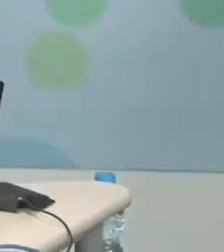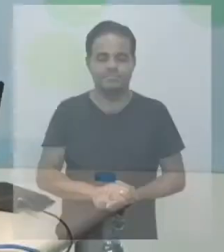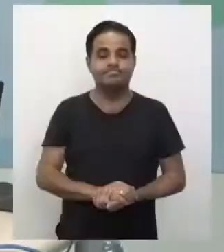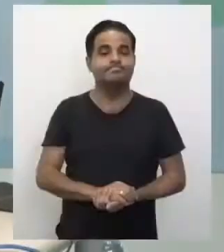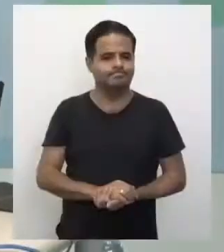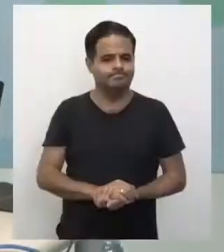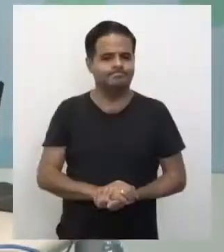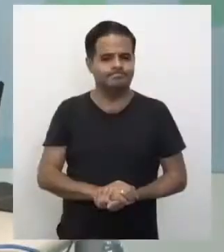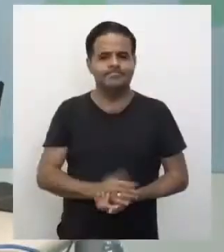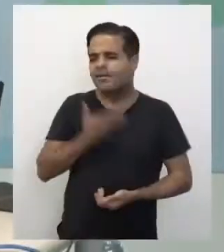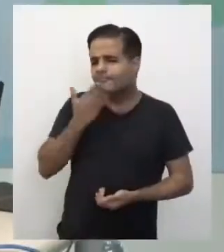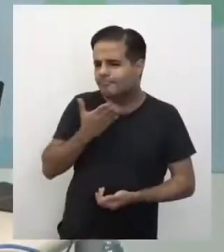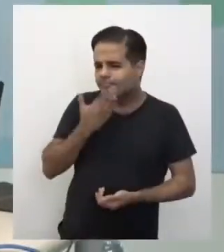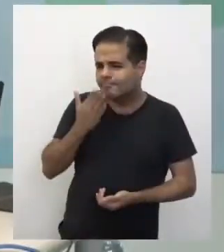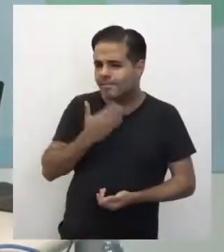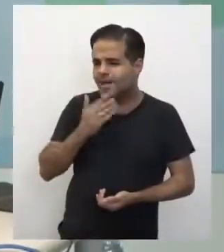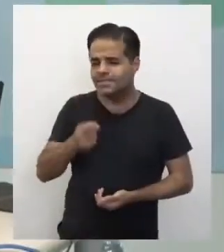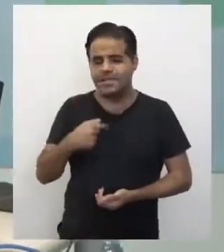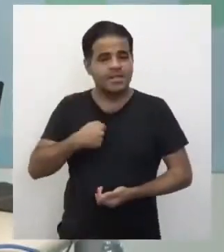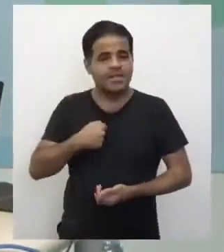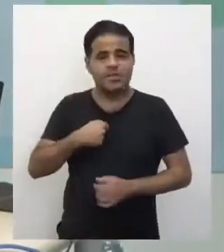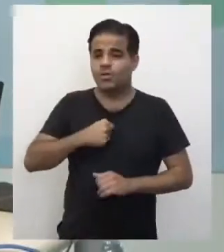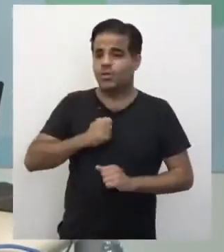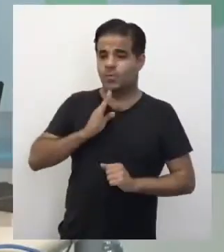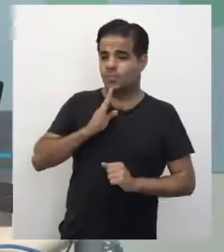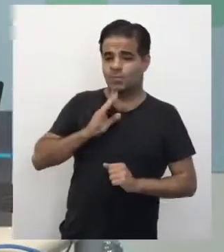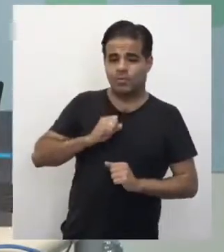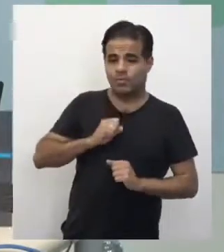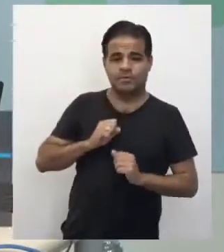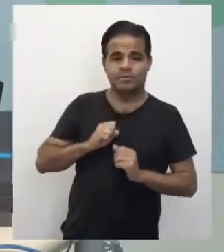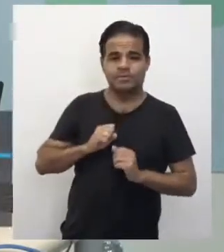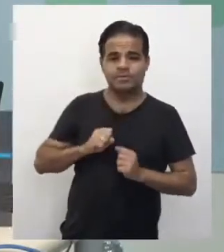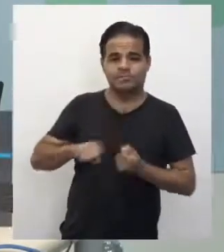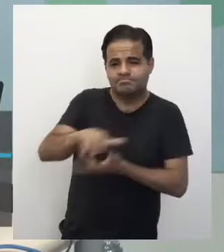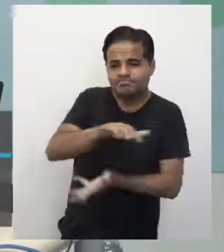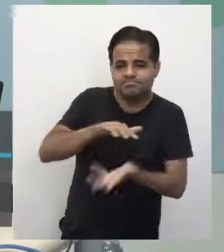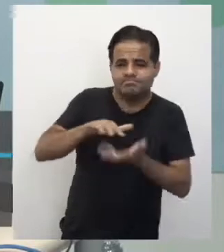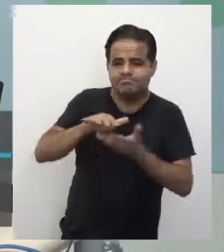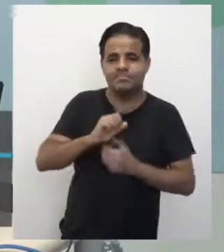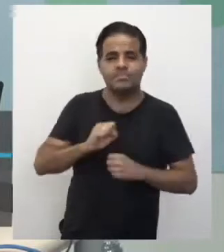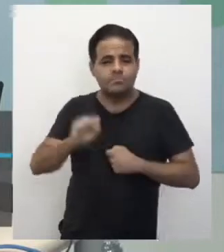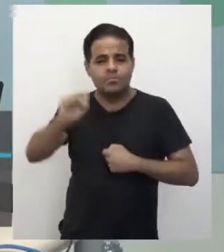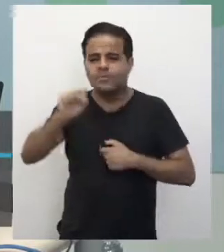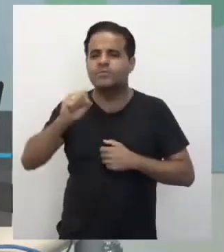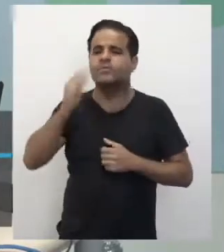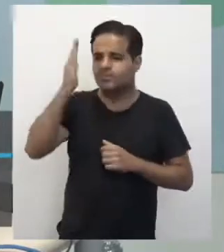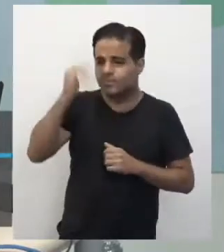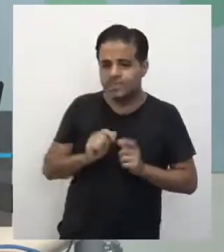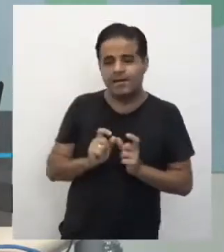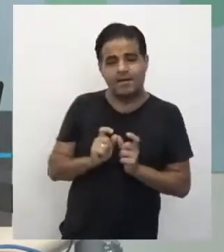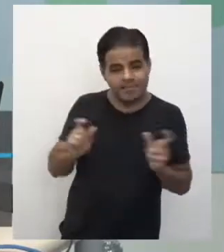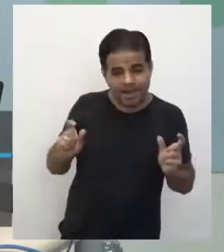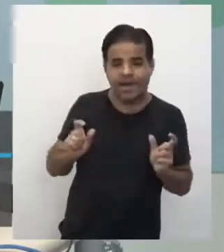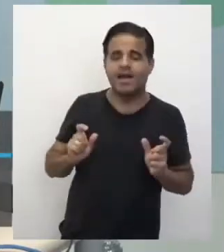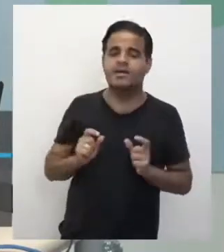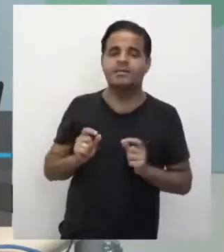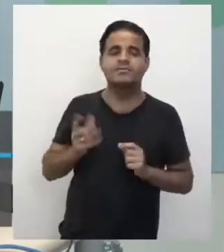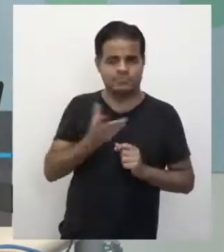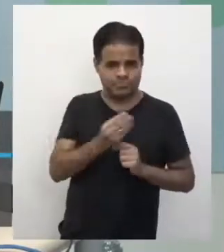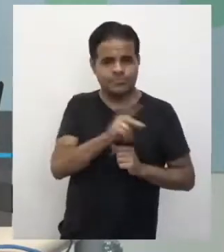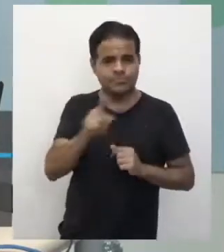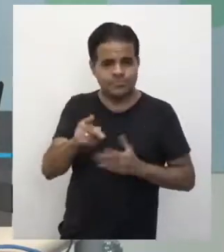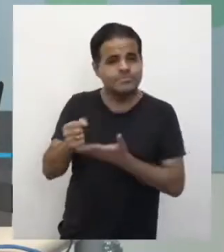Essa tava fácil, né, pessoal? Até eu que não sou muito fã desse universo geek, dos heróis, sei a frase que muitos